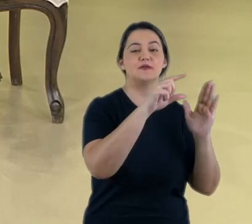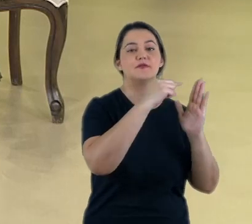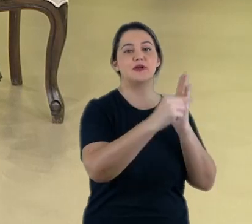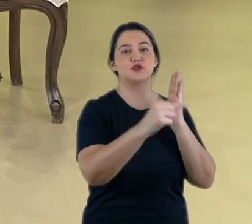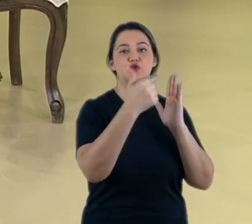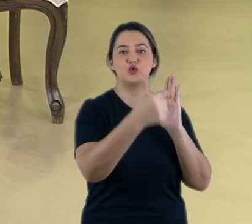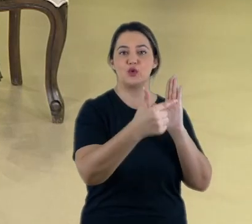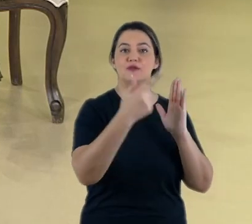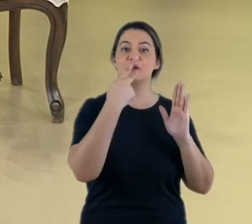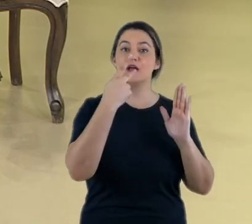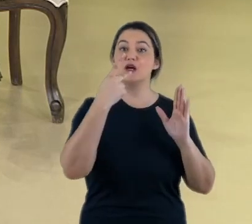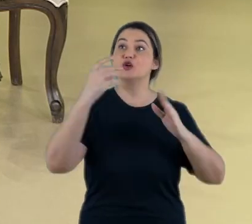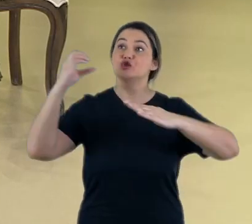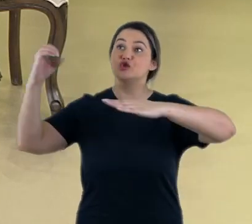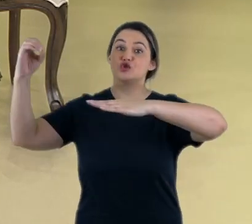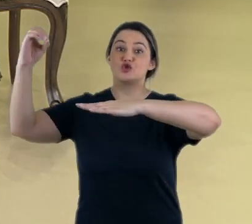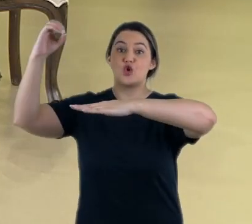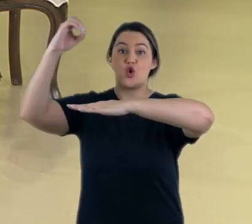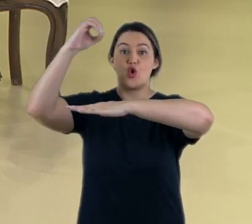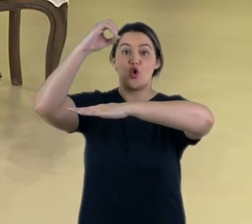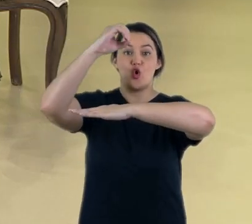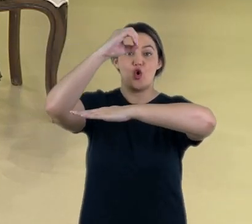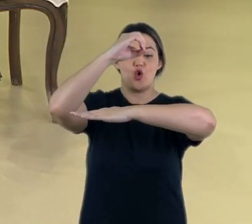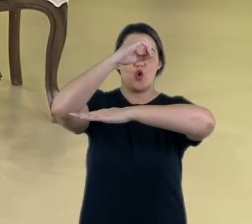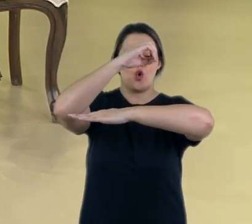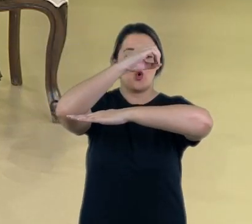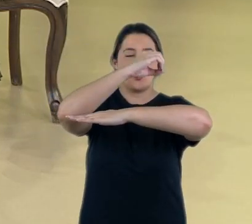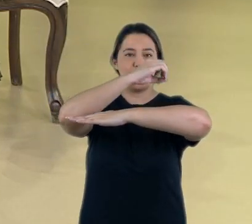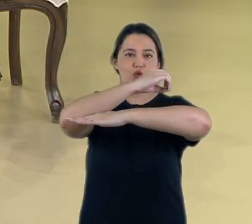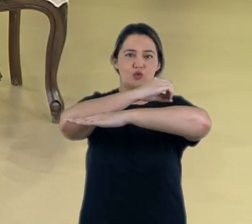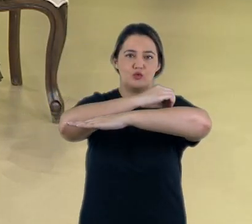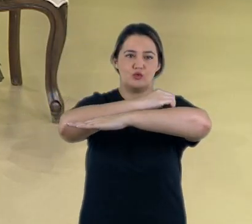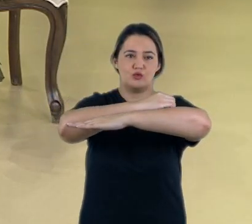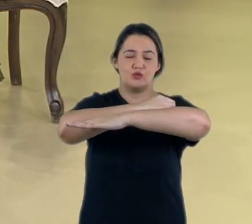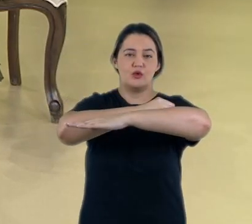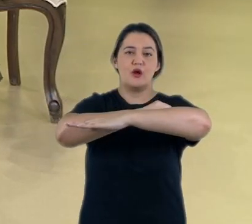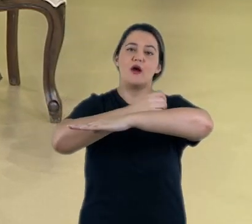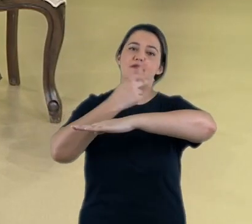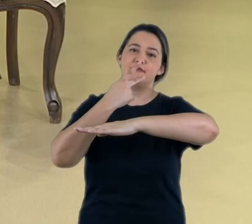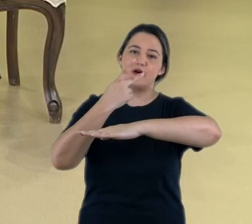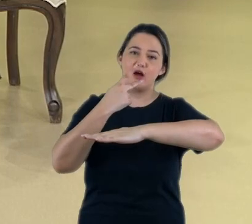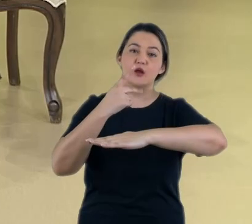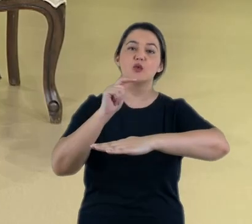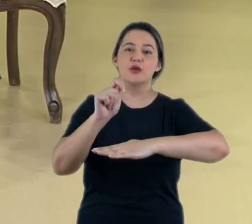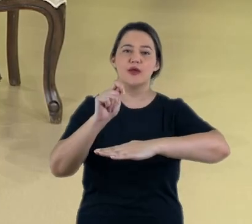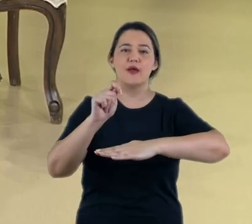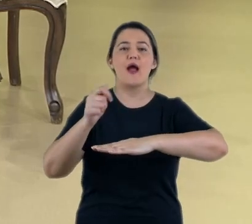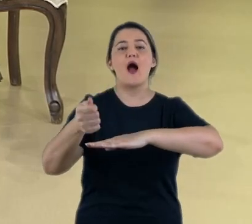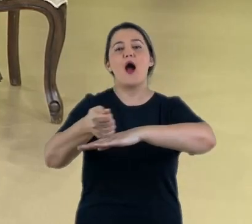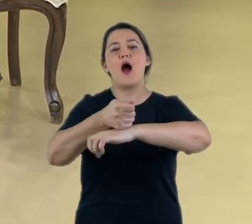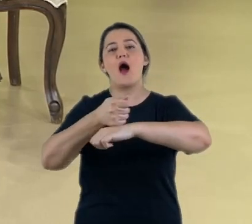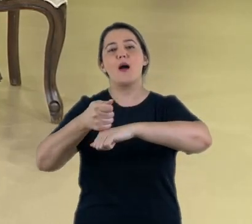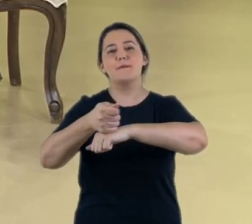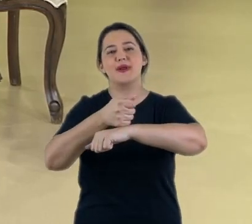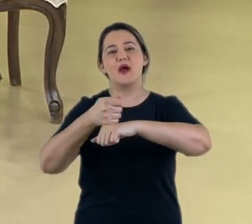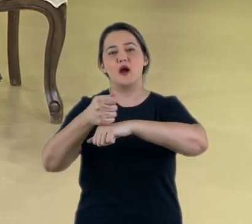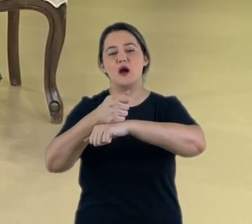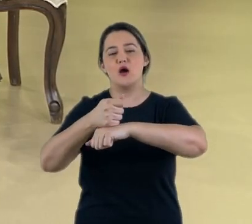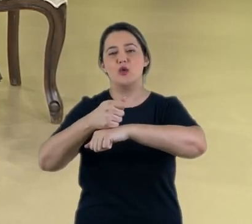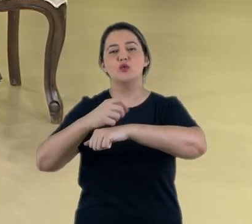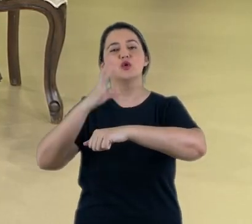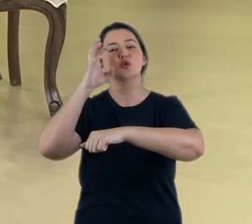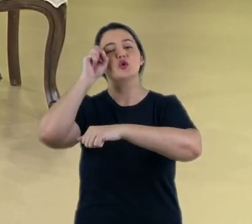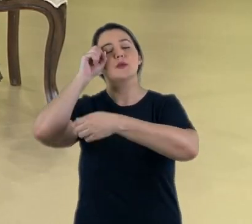sol estava se pondo, a Bíblia fala que um sono profundo caiu sobre Abraão e um grande